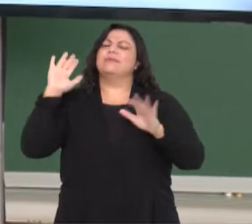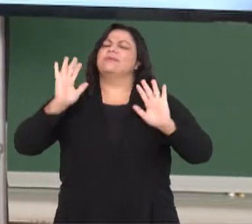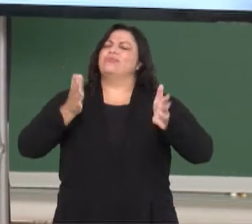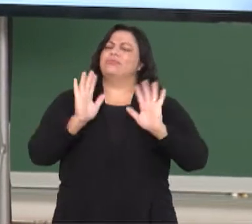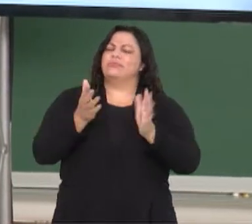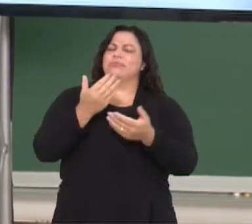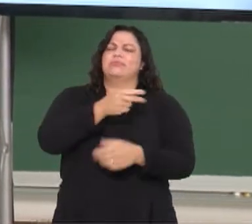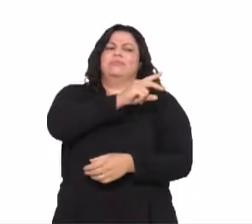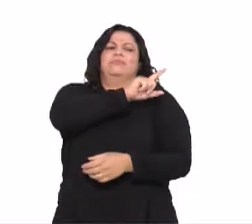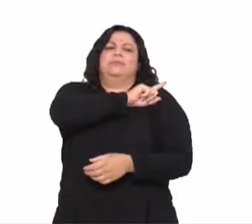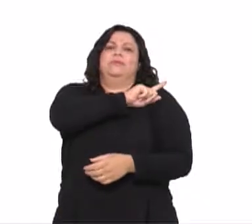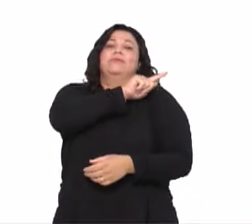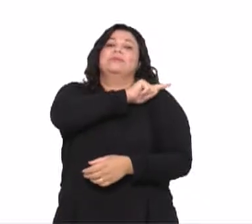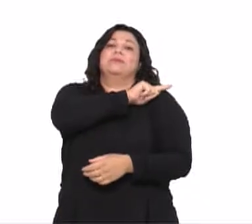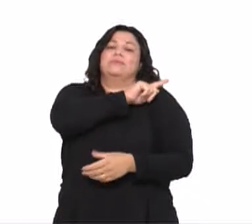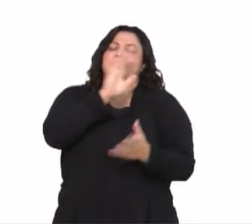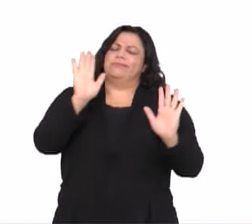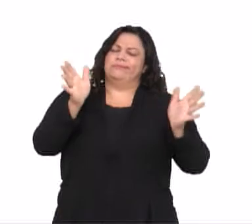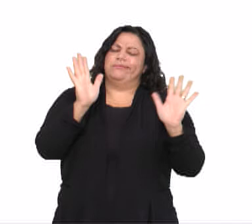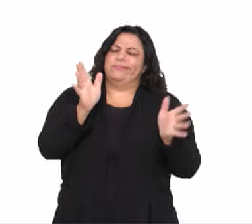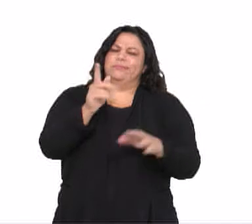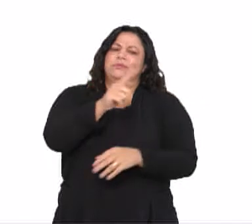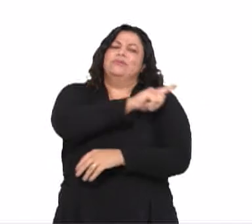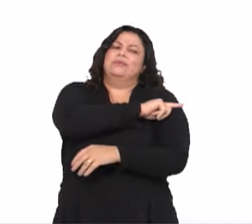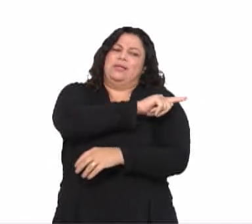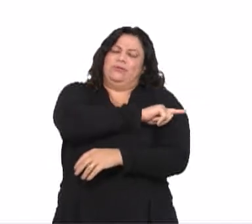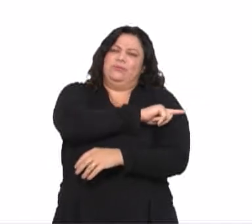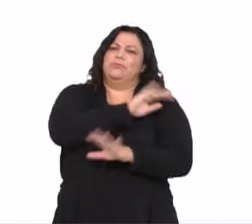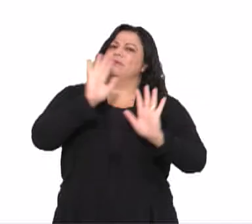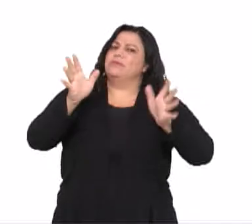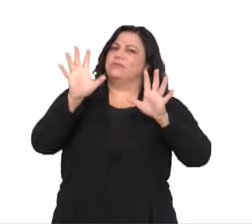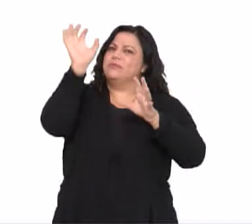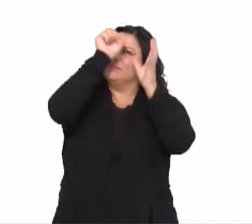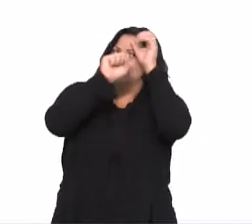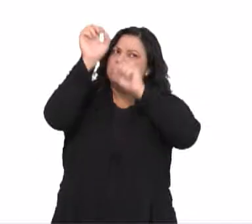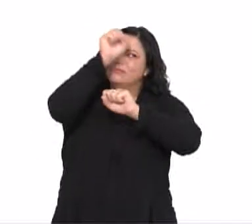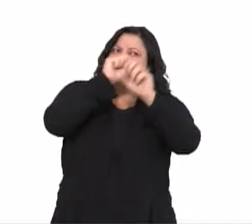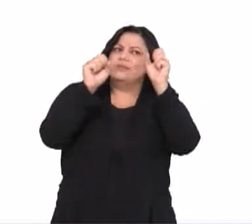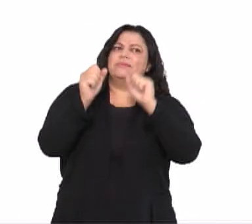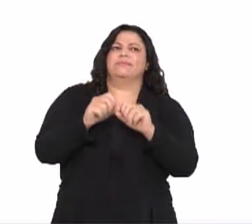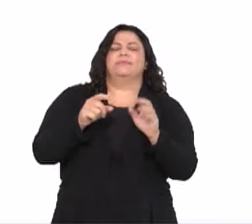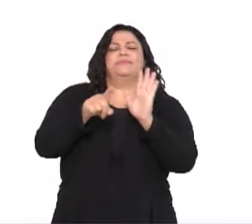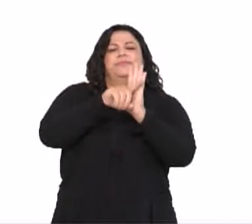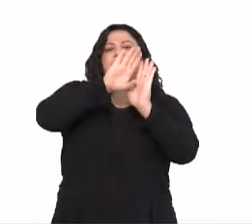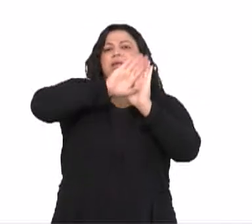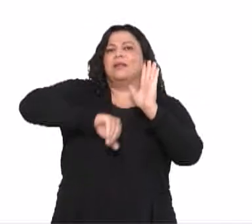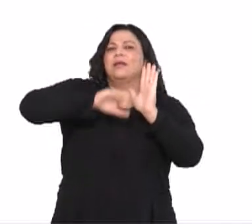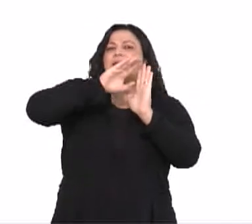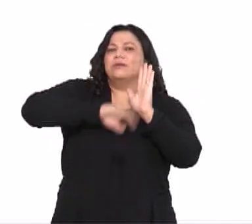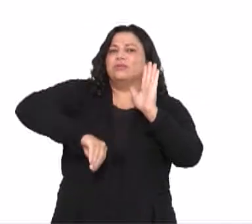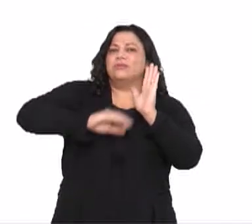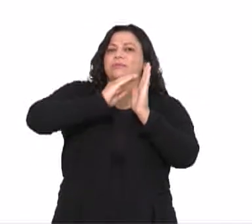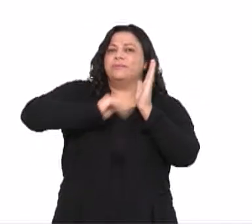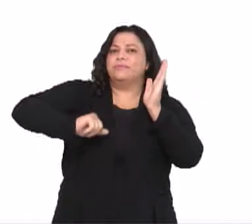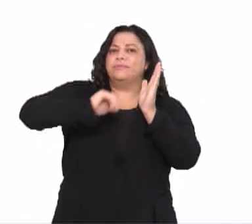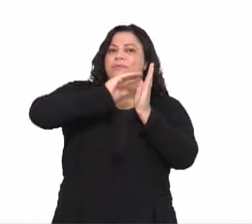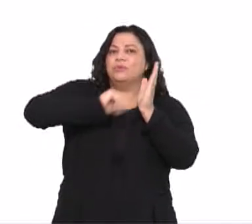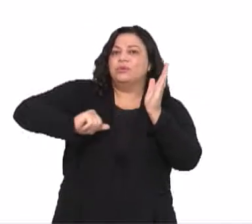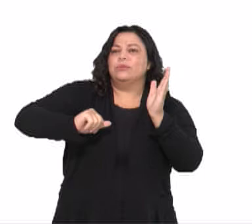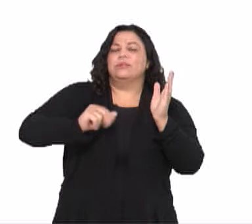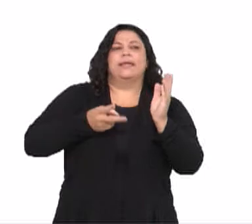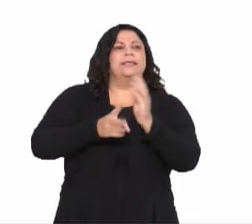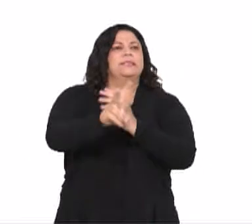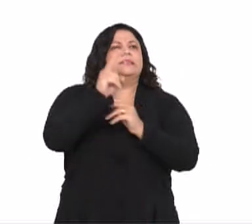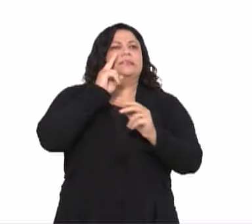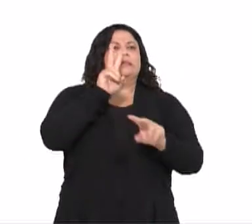aqui, reduzir termo comum, foi o que vocês fizeram a vida toda. Vocês reduziram, olharam o que era